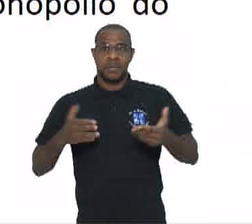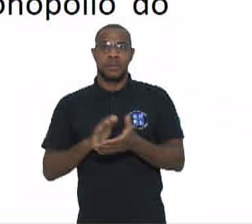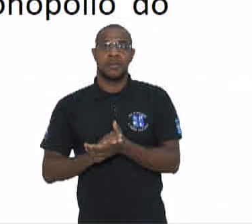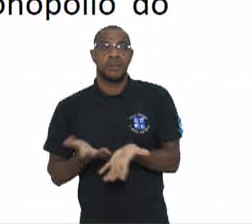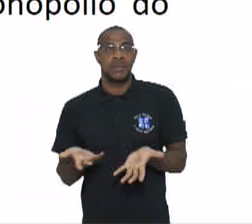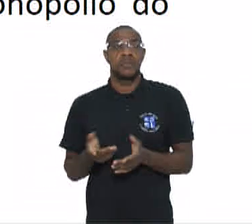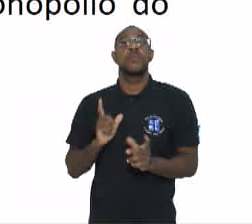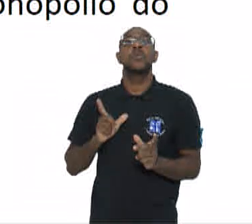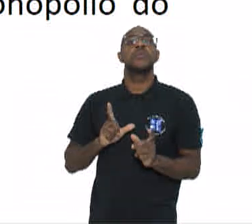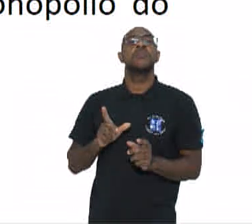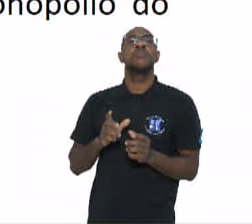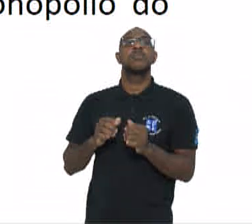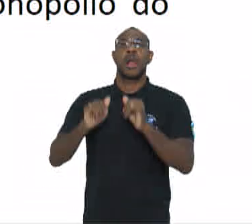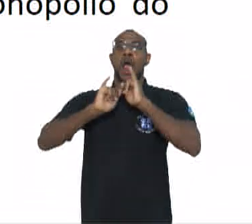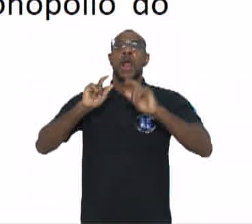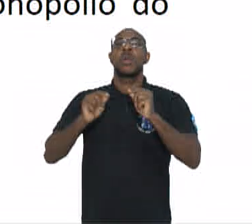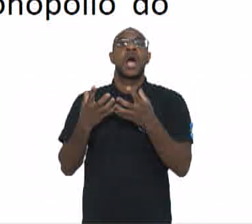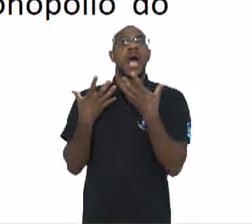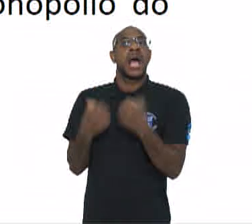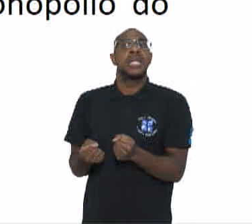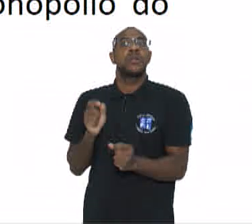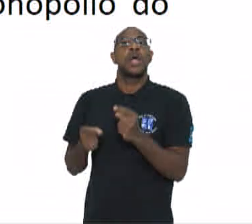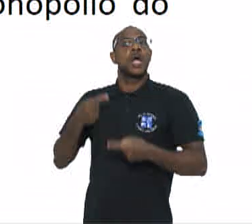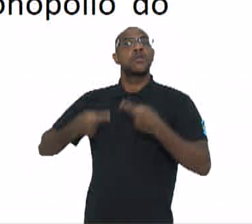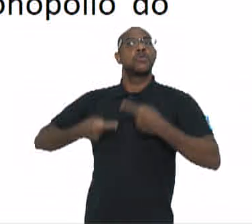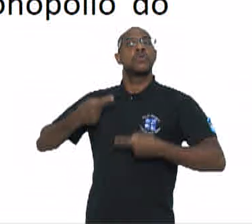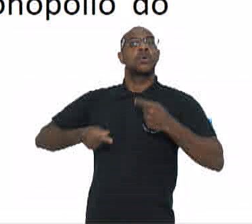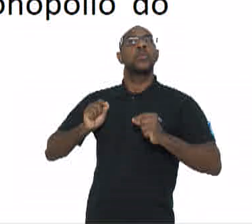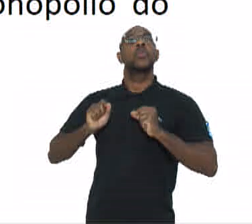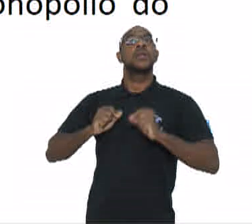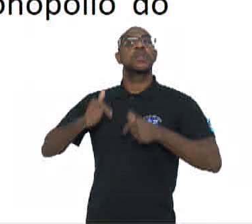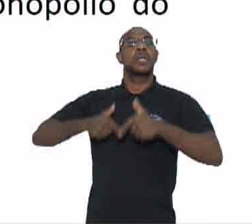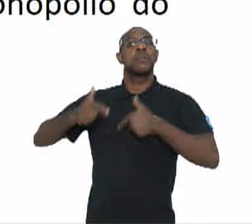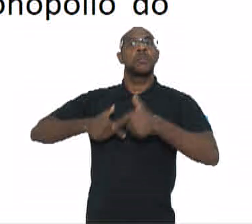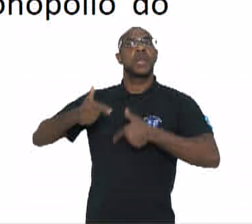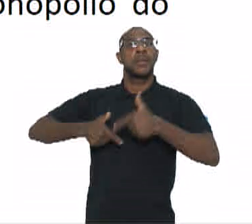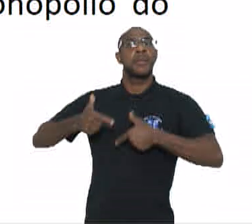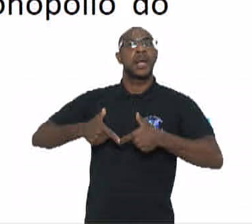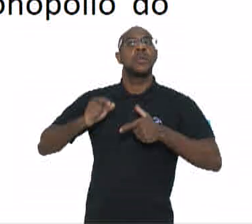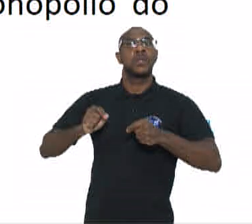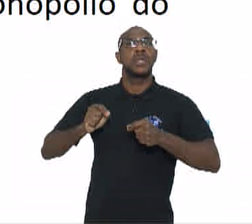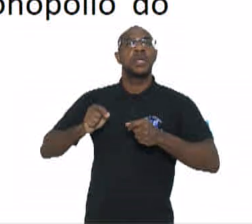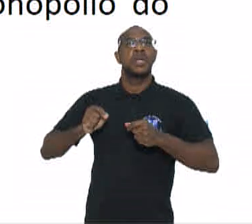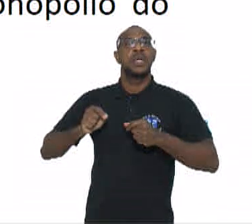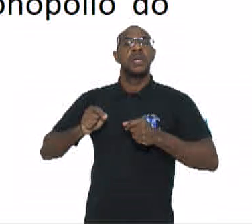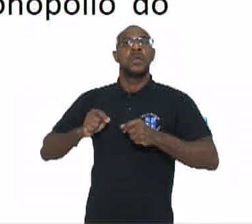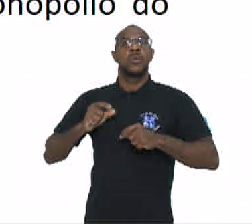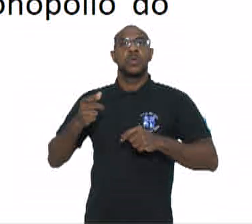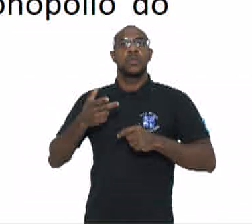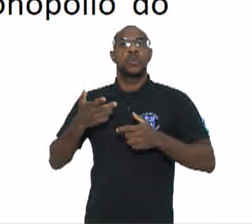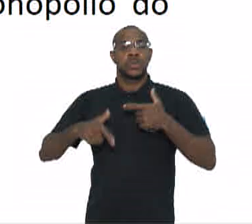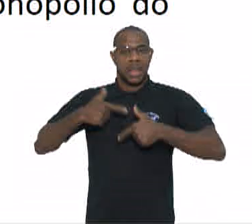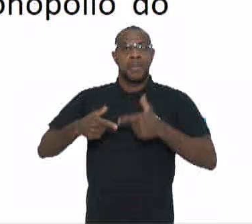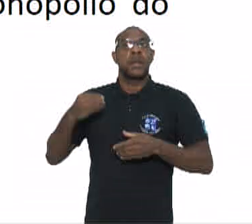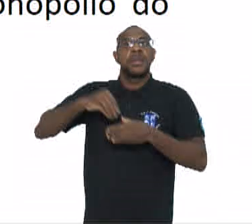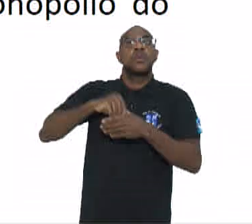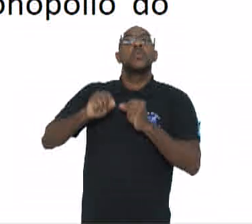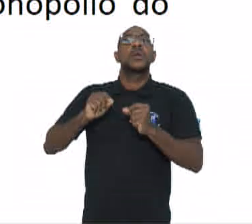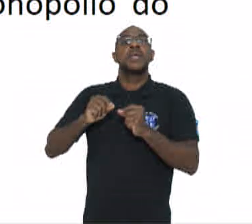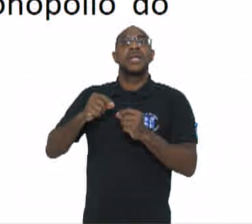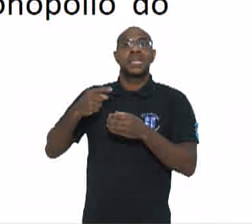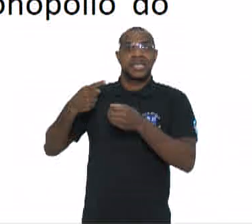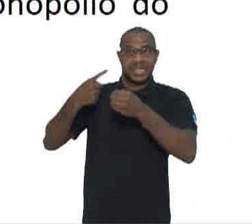reacende a discussão sobre pontos relevantes para um serviço que pressupõe o monopólio do operador, né? Então,